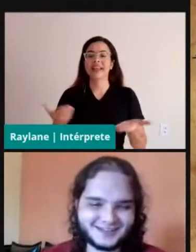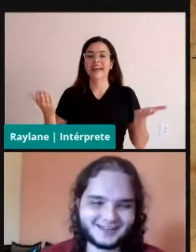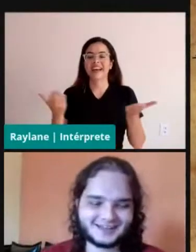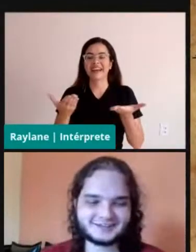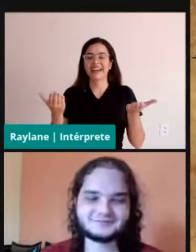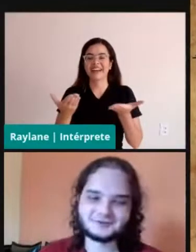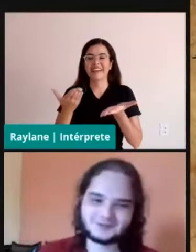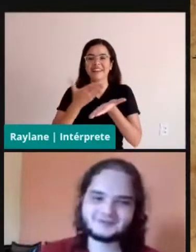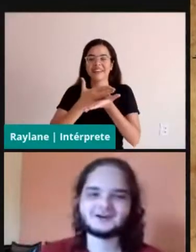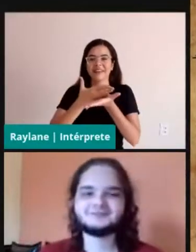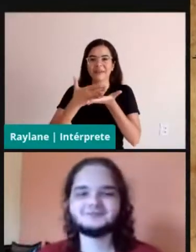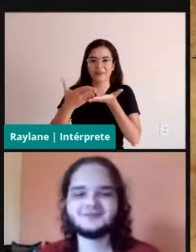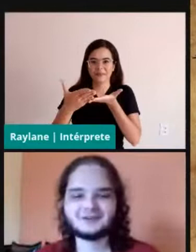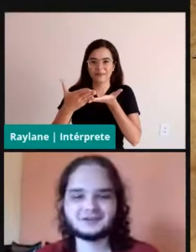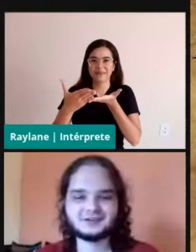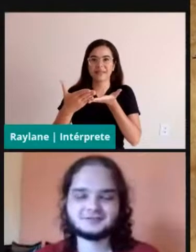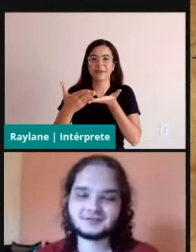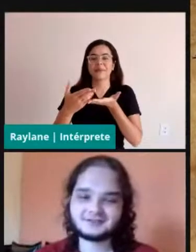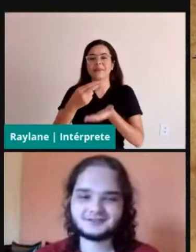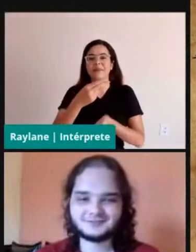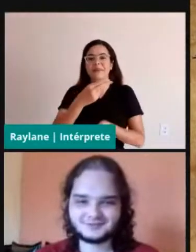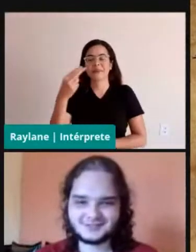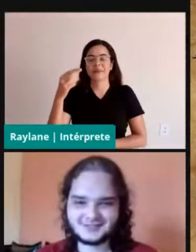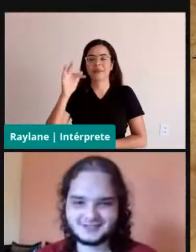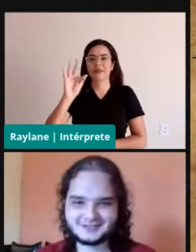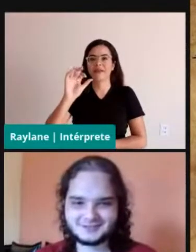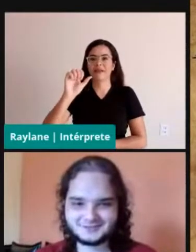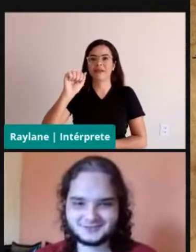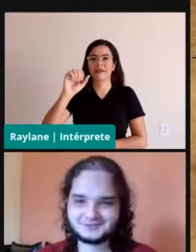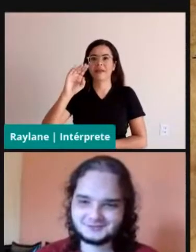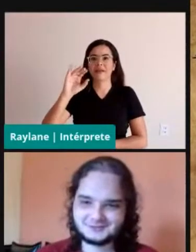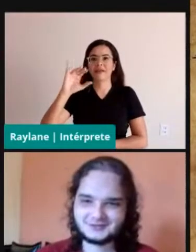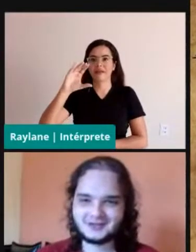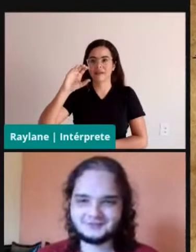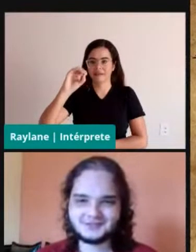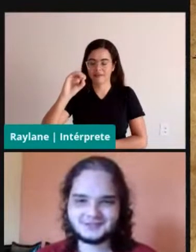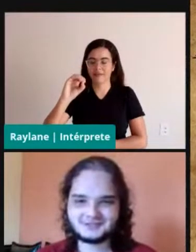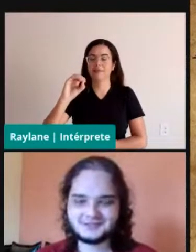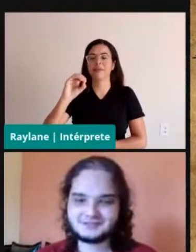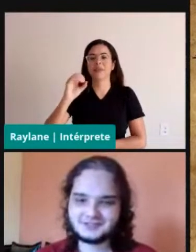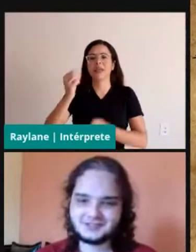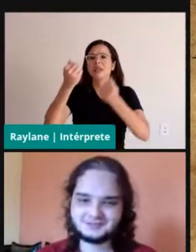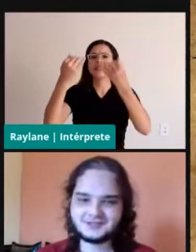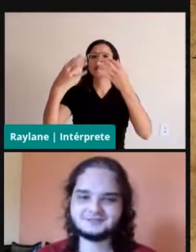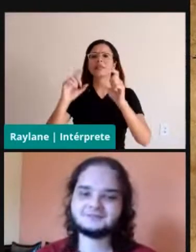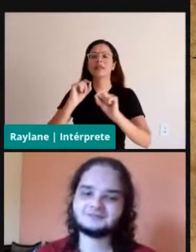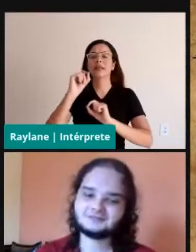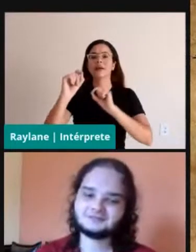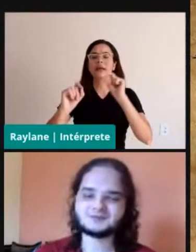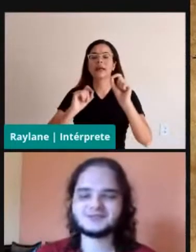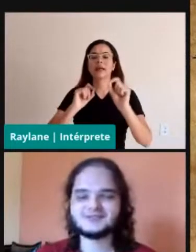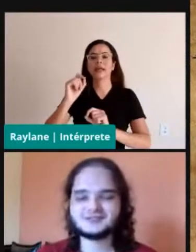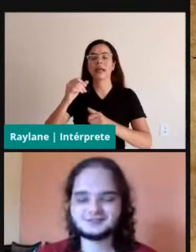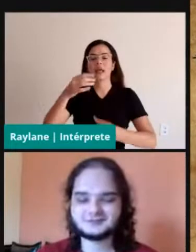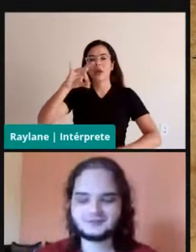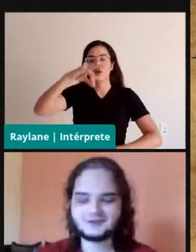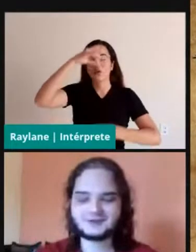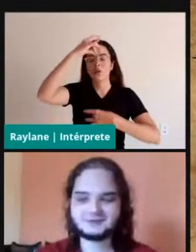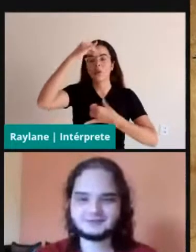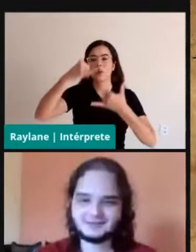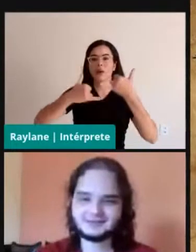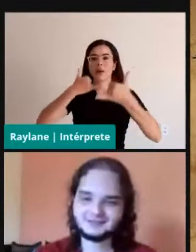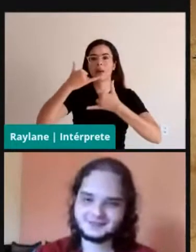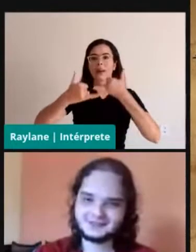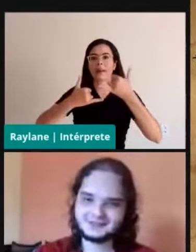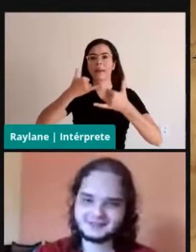isso. Meu nome é Fábio, e eu vou estar falando para vocês sobre o RPG no ensino de Química. Como eu já disse, eu sou